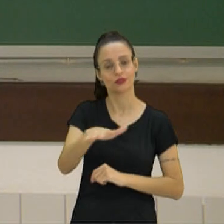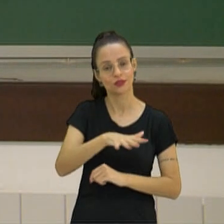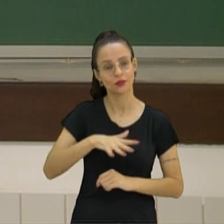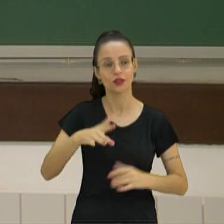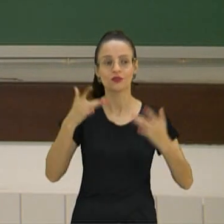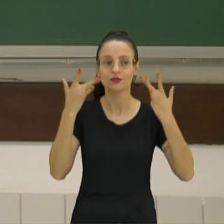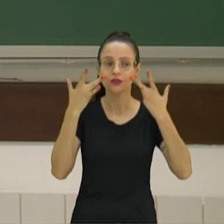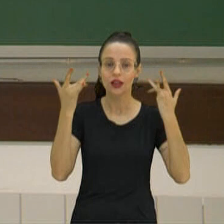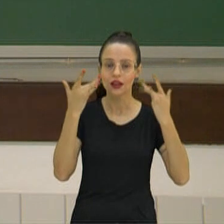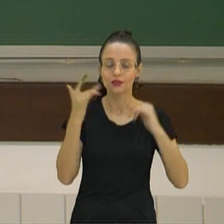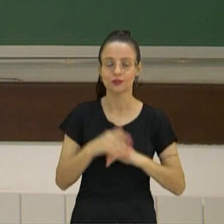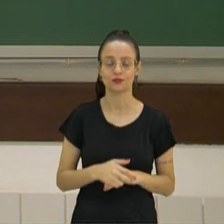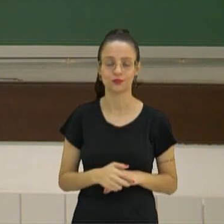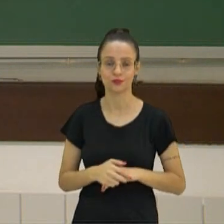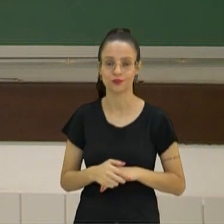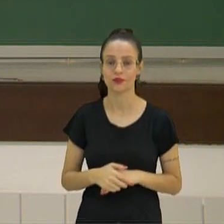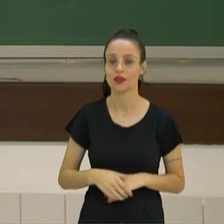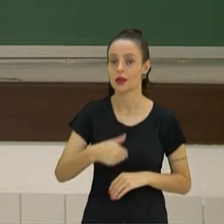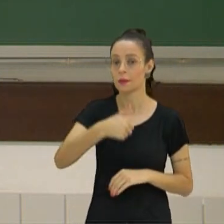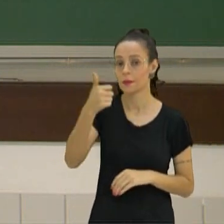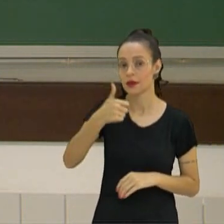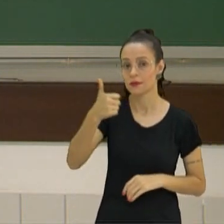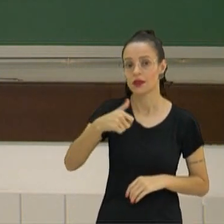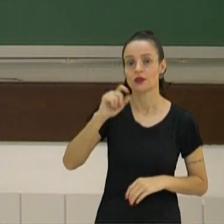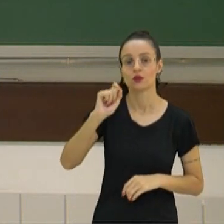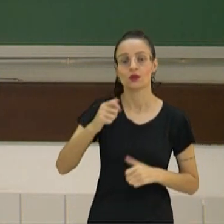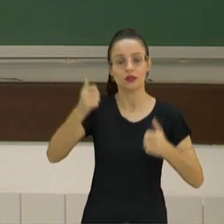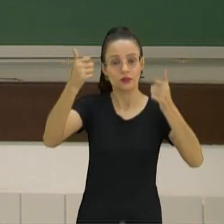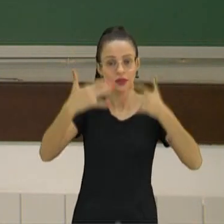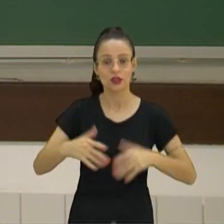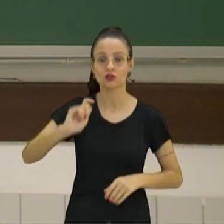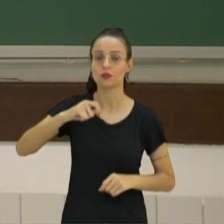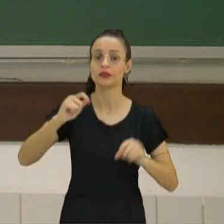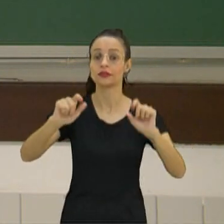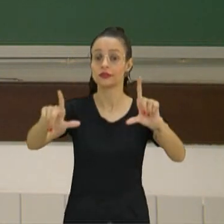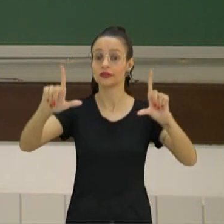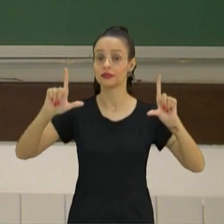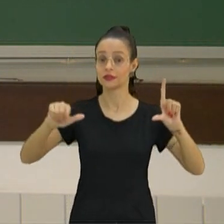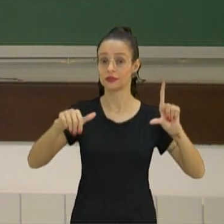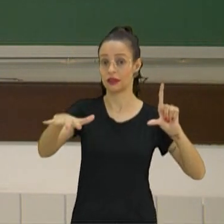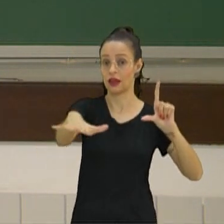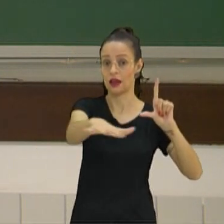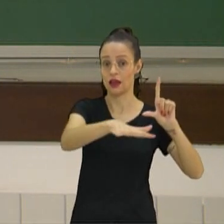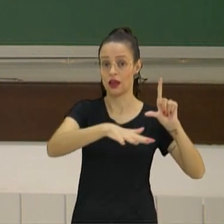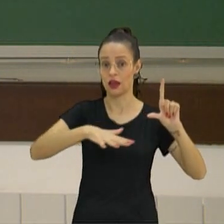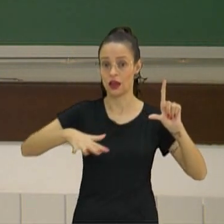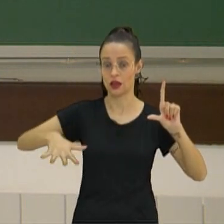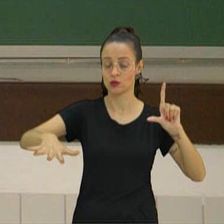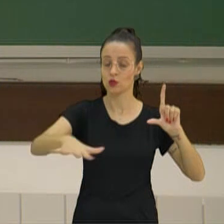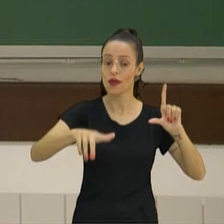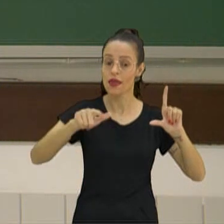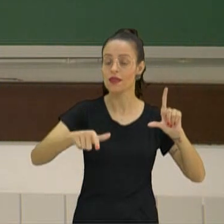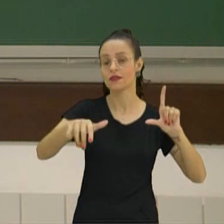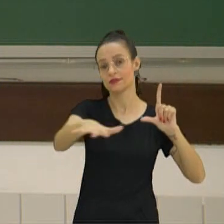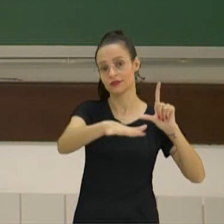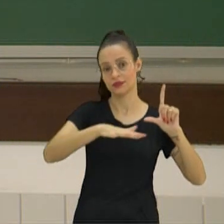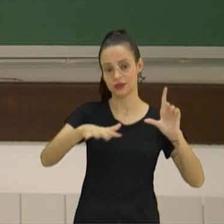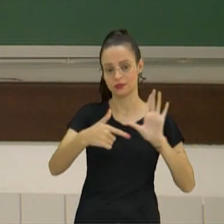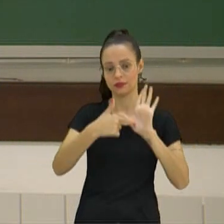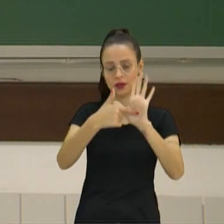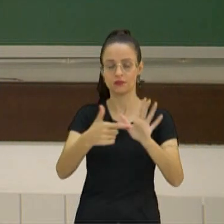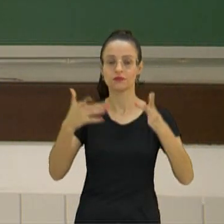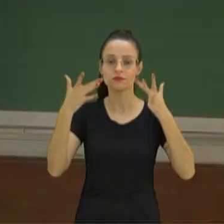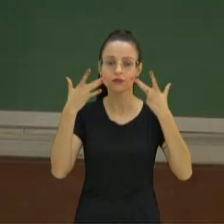do teatro? Primeiro, olha, vamos falar do cenário. O cenário, ele ambienta o espaço cênico,